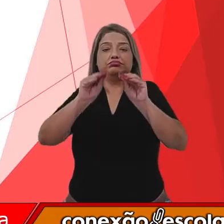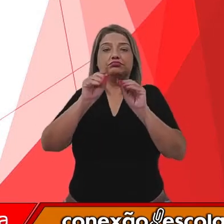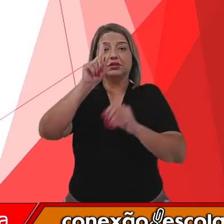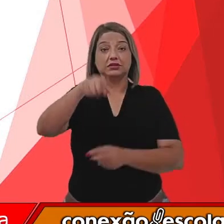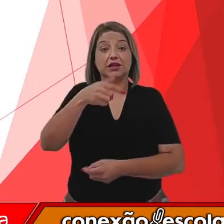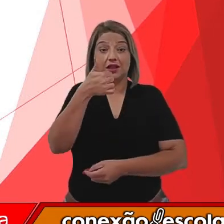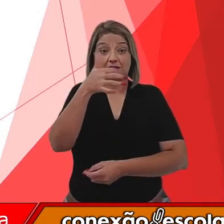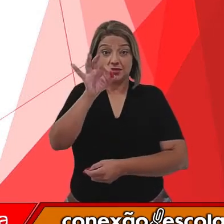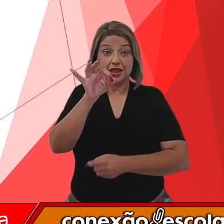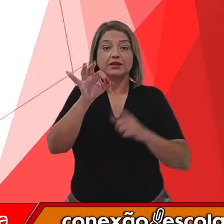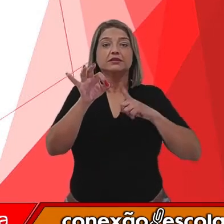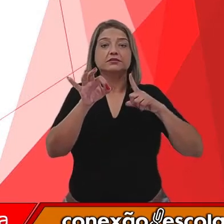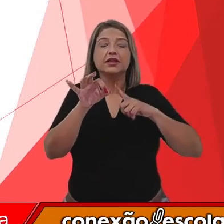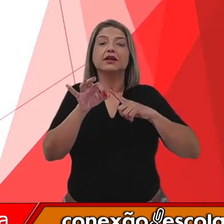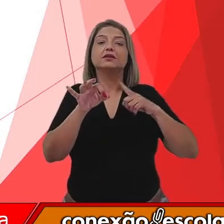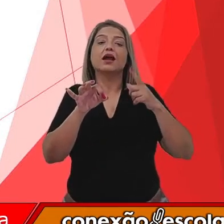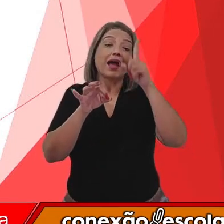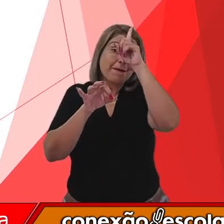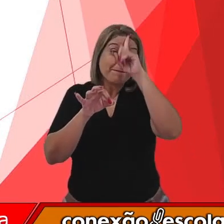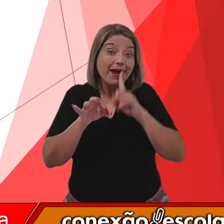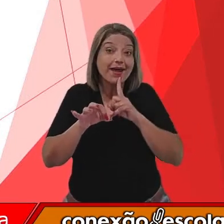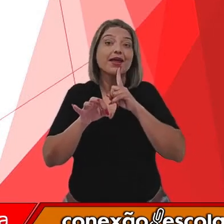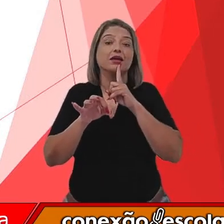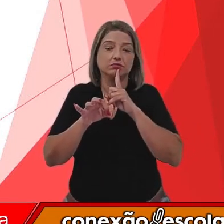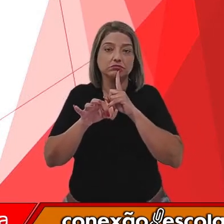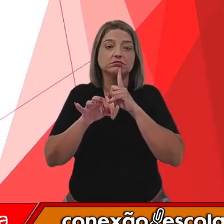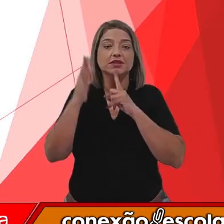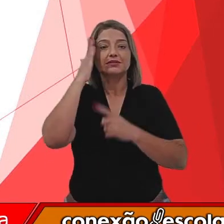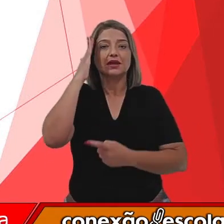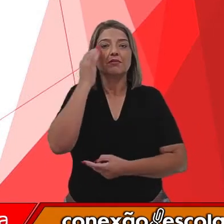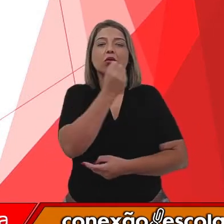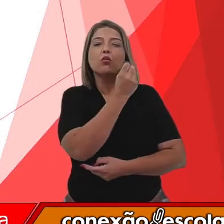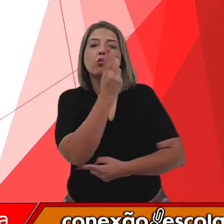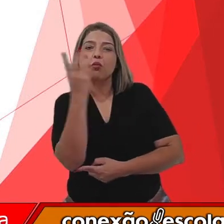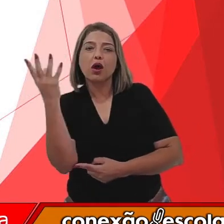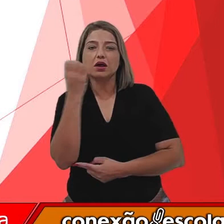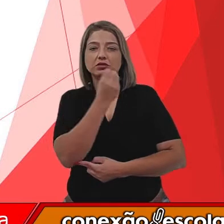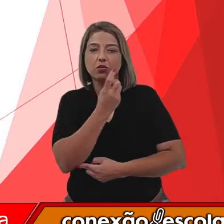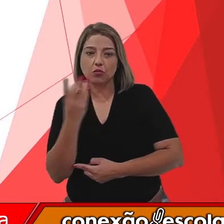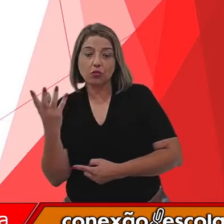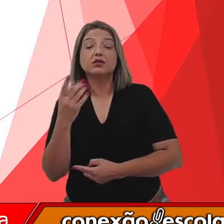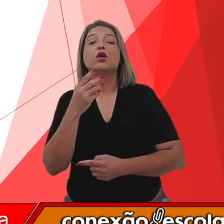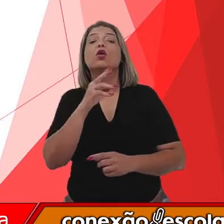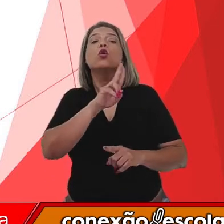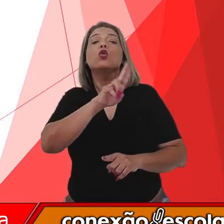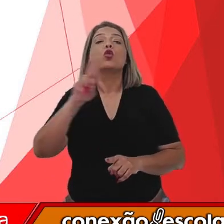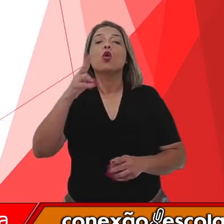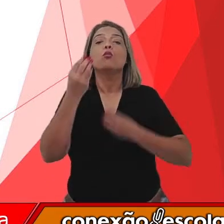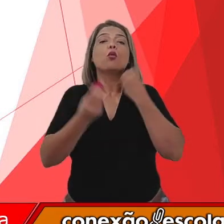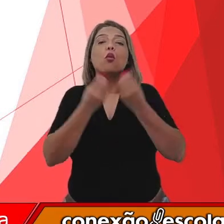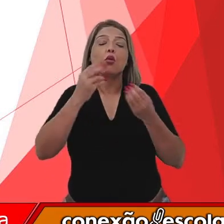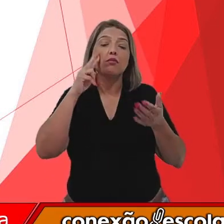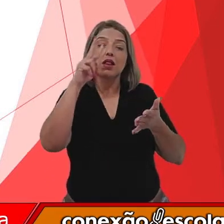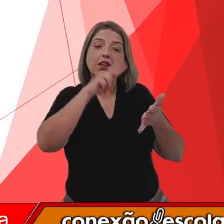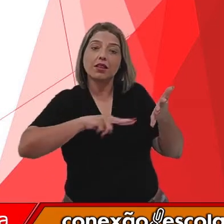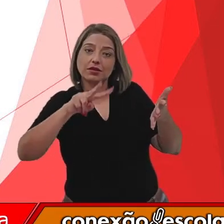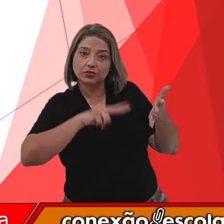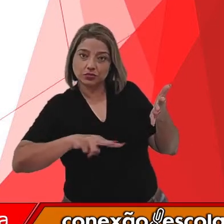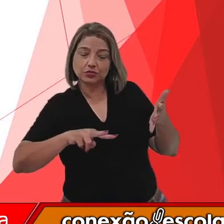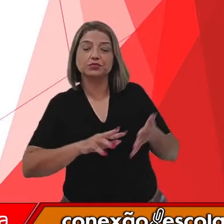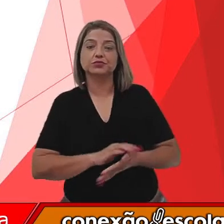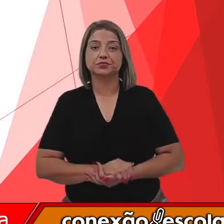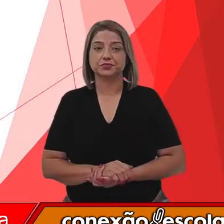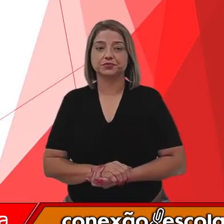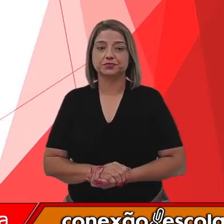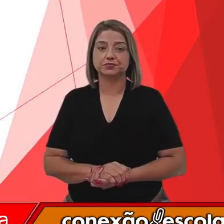de amarelo de cada figura. Em seguida, escreva como se lê esta fração. Na primeira